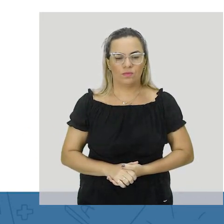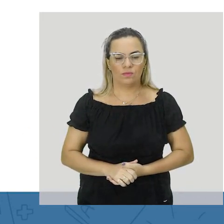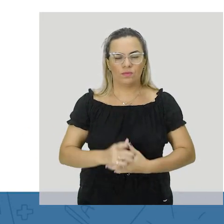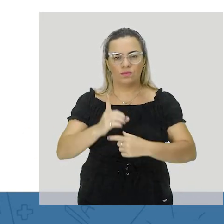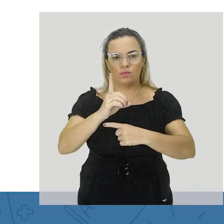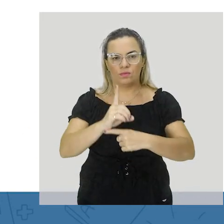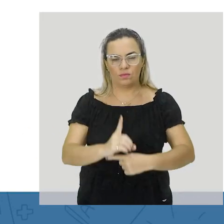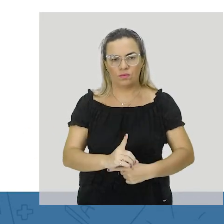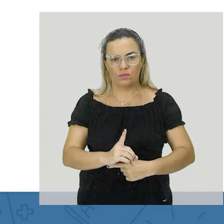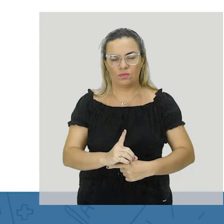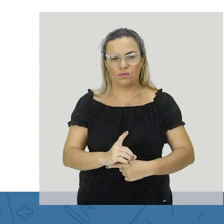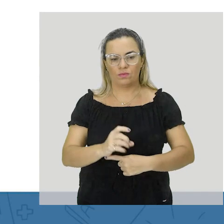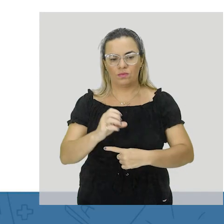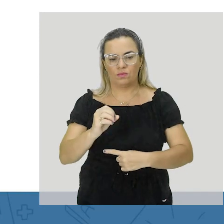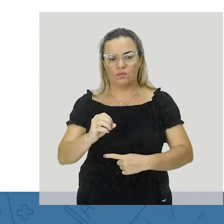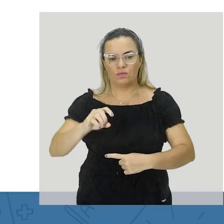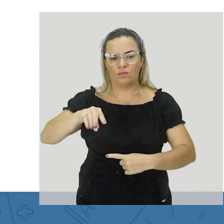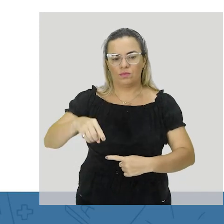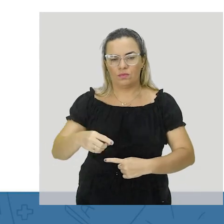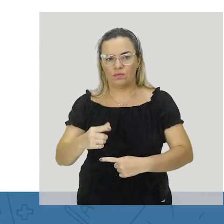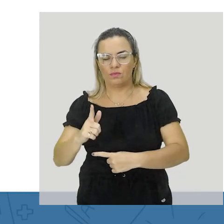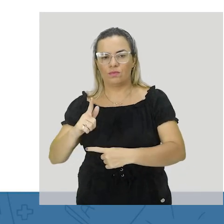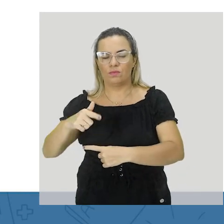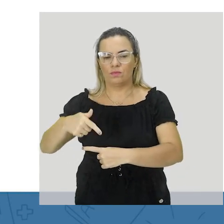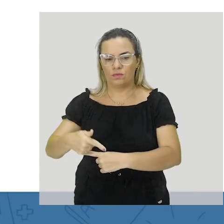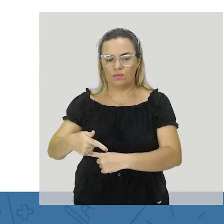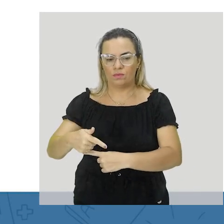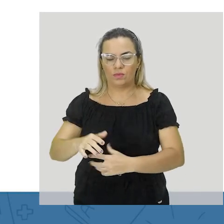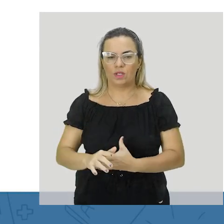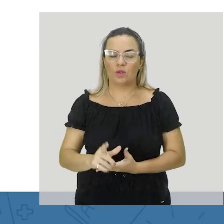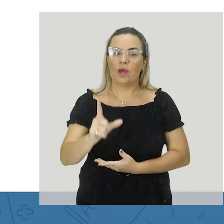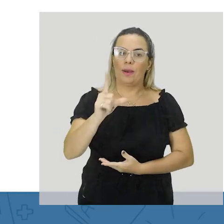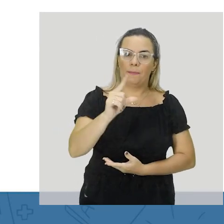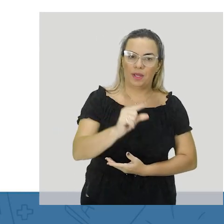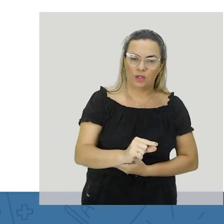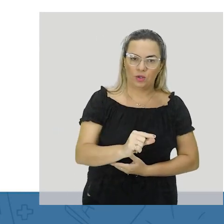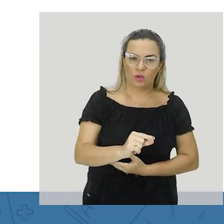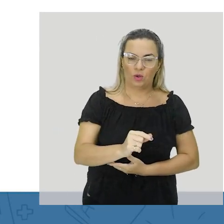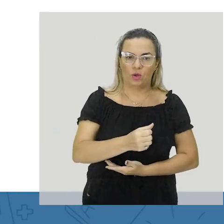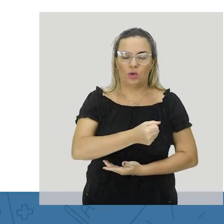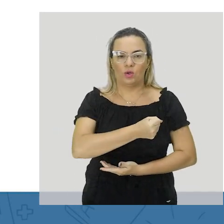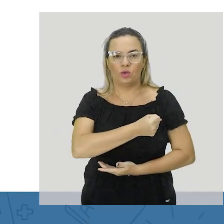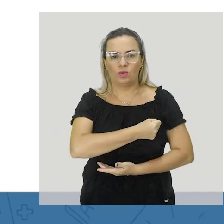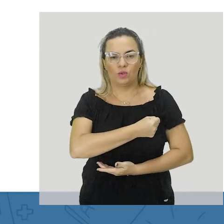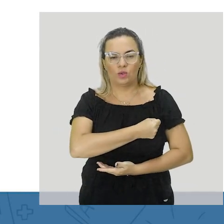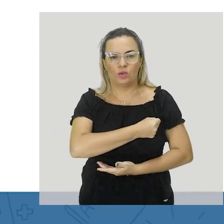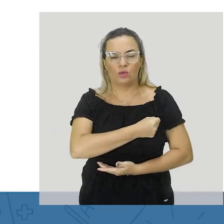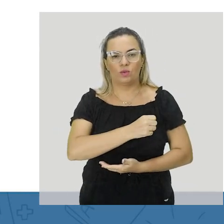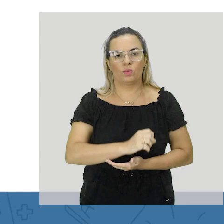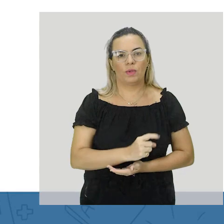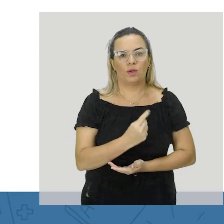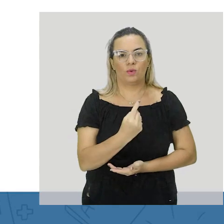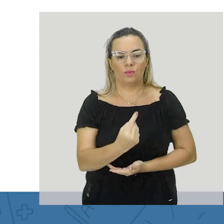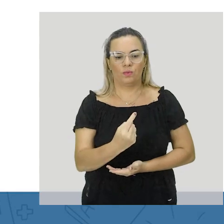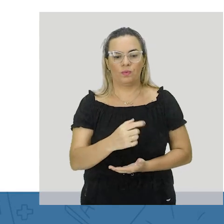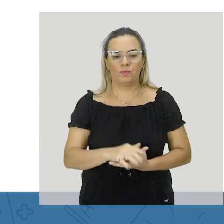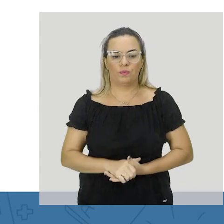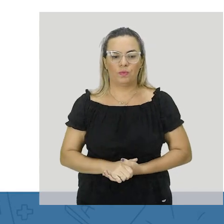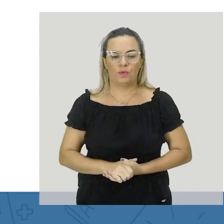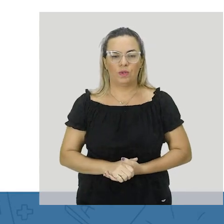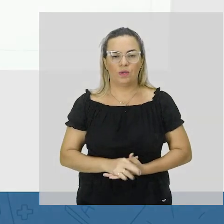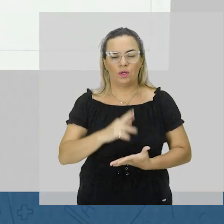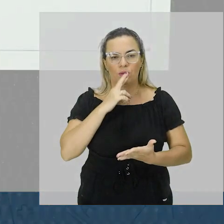0,7, certo? Então, é menor do que 1. Então, a resposta é a letra D.